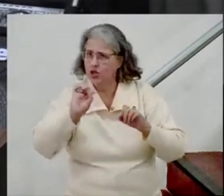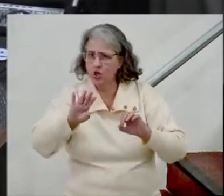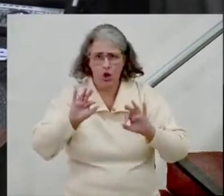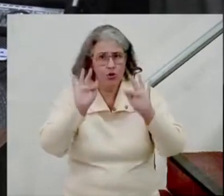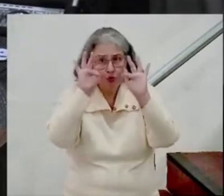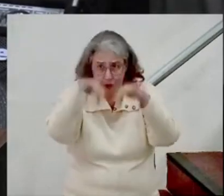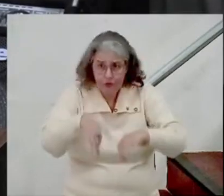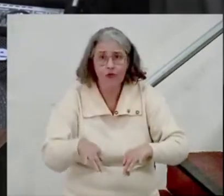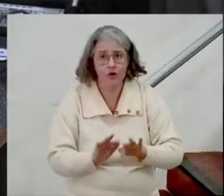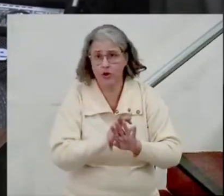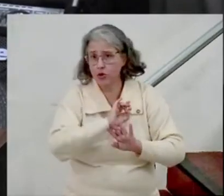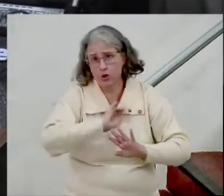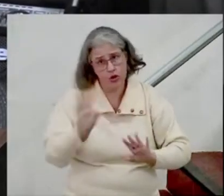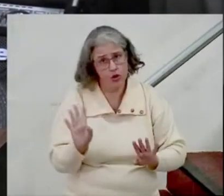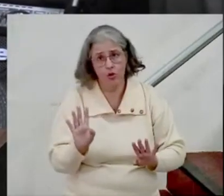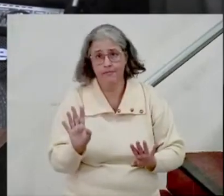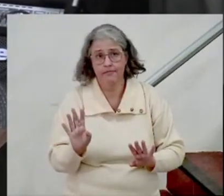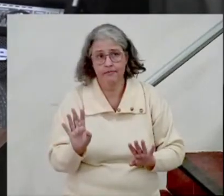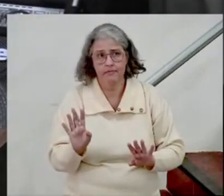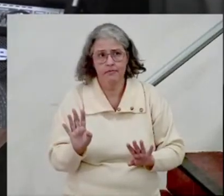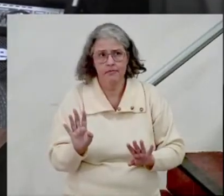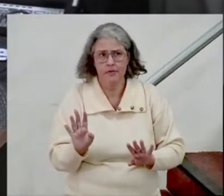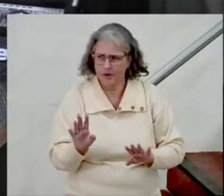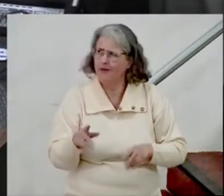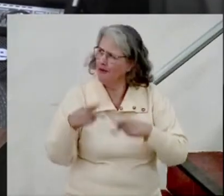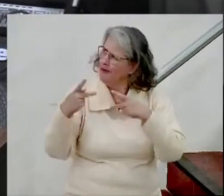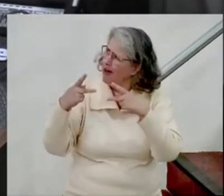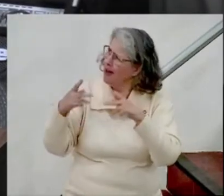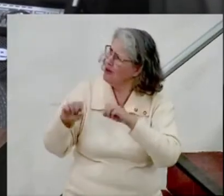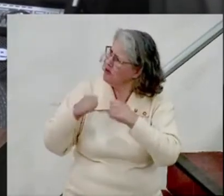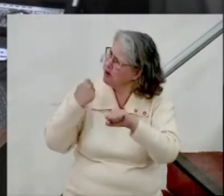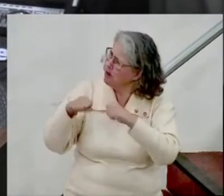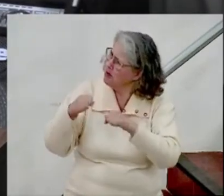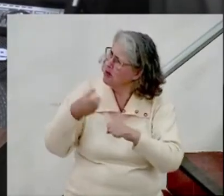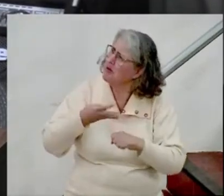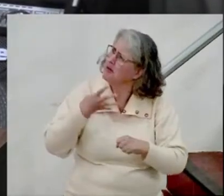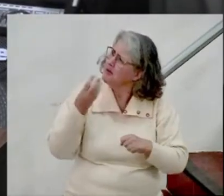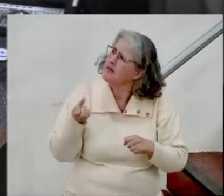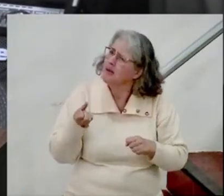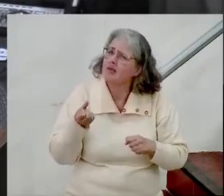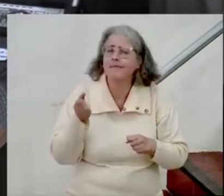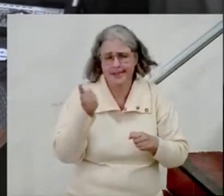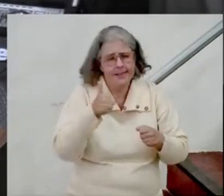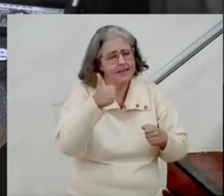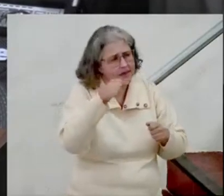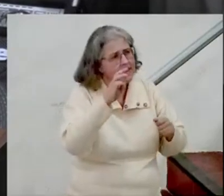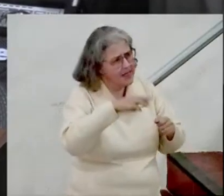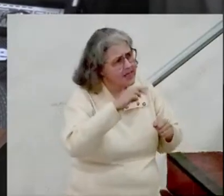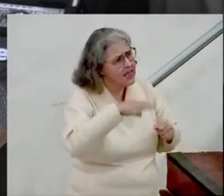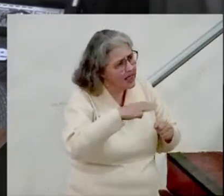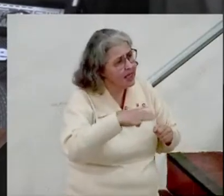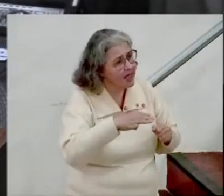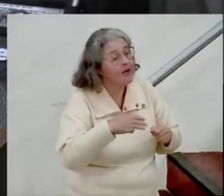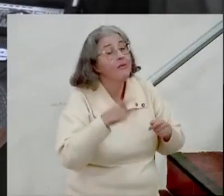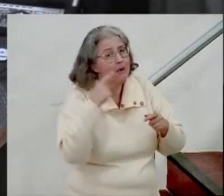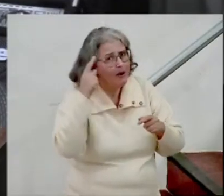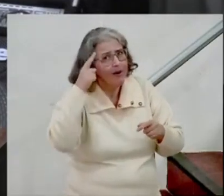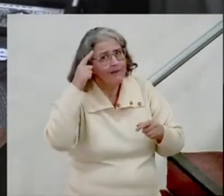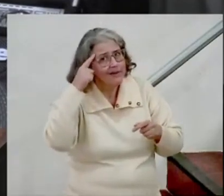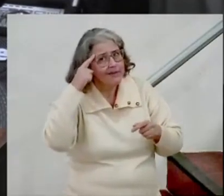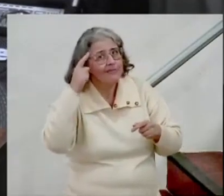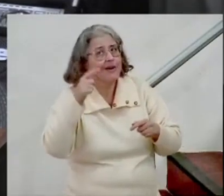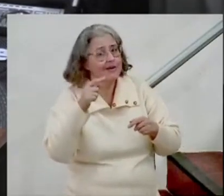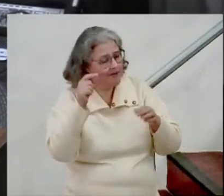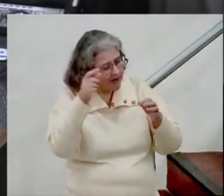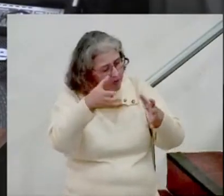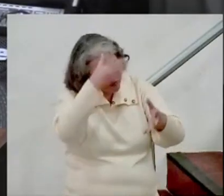e falar assim, esse homem vai falar mesmo do Salmo 46? Vai pela fé que lá no final você vai ver que eu estou falando do Salmo 46.